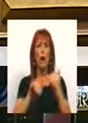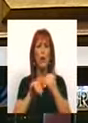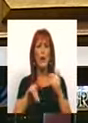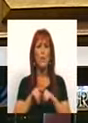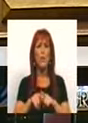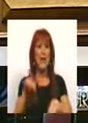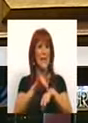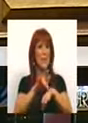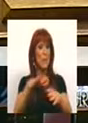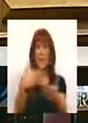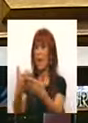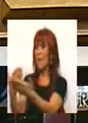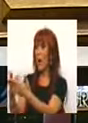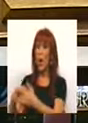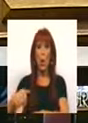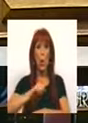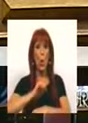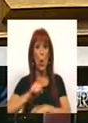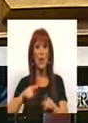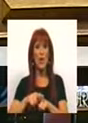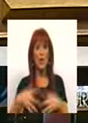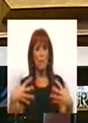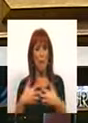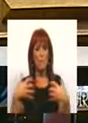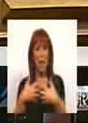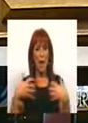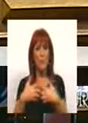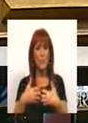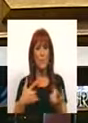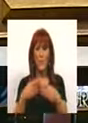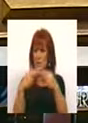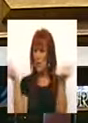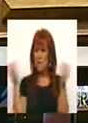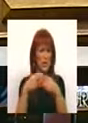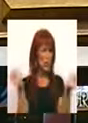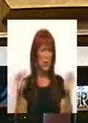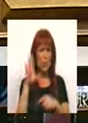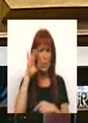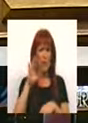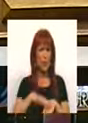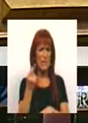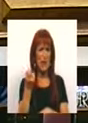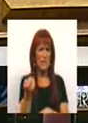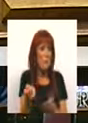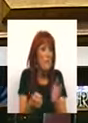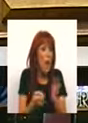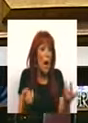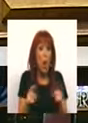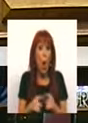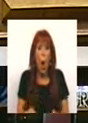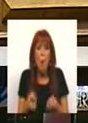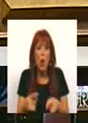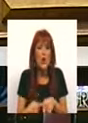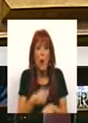rodoviárias de sensibilização contra a sinistralidade e que desapareceram, não sei se por falta de verba, se por falta de aposta